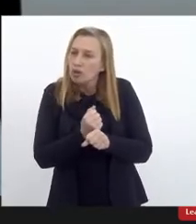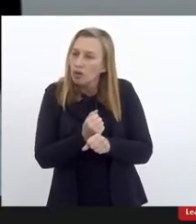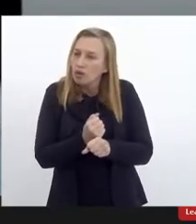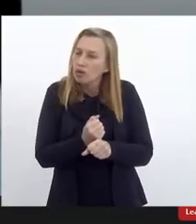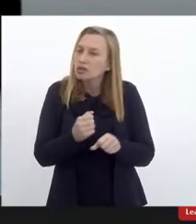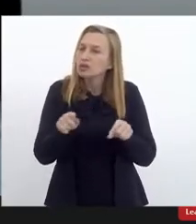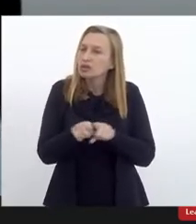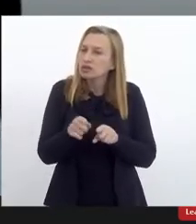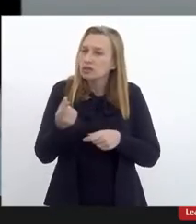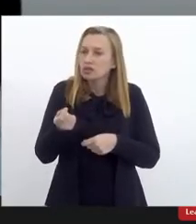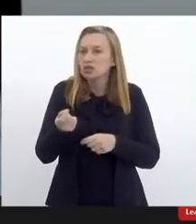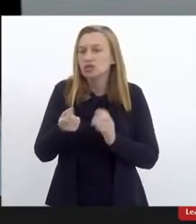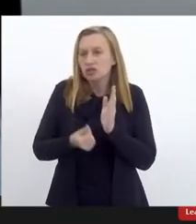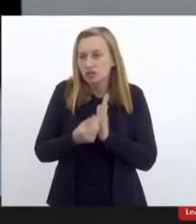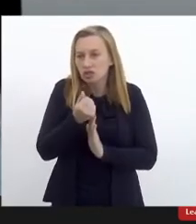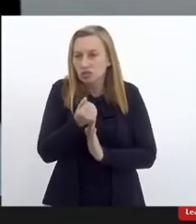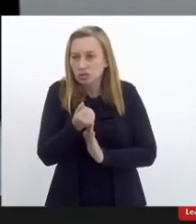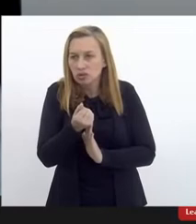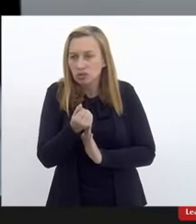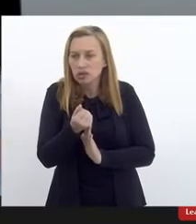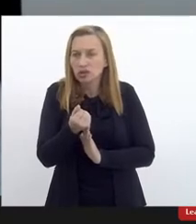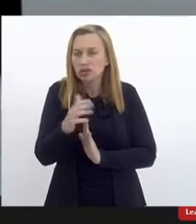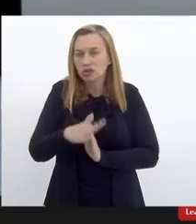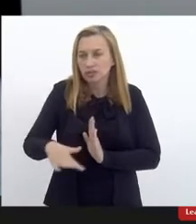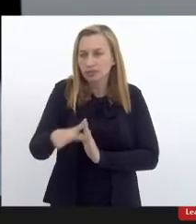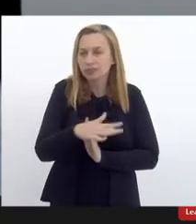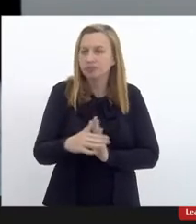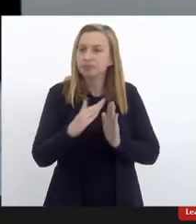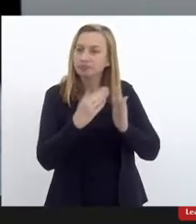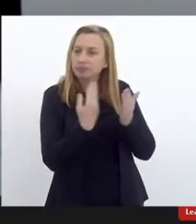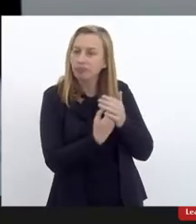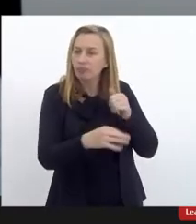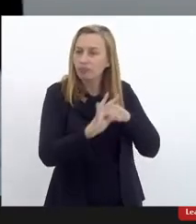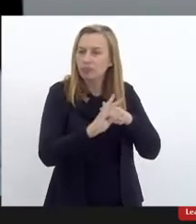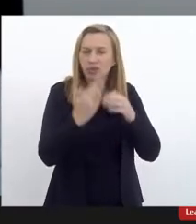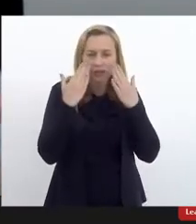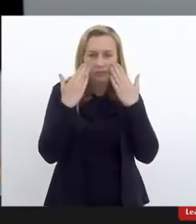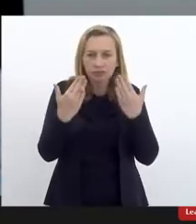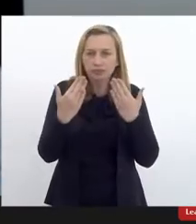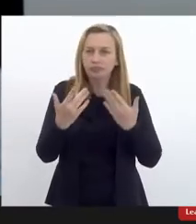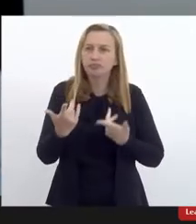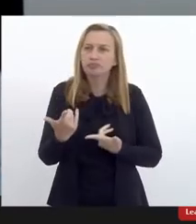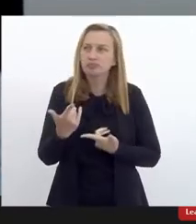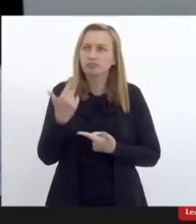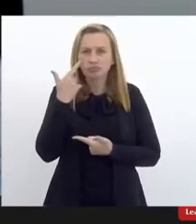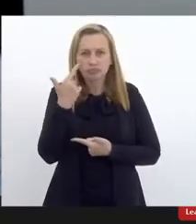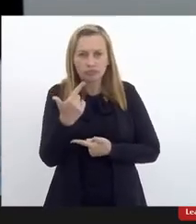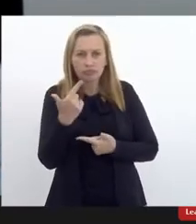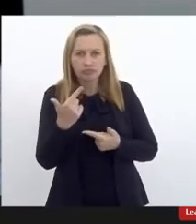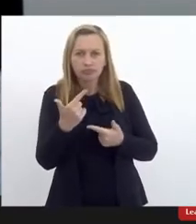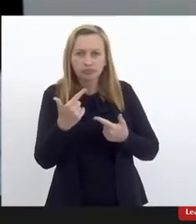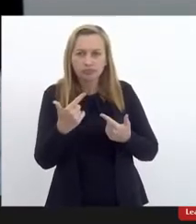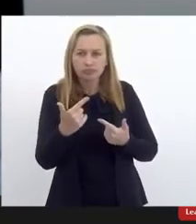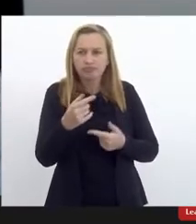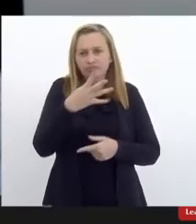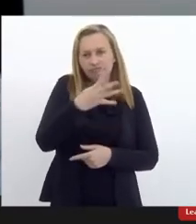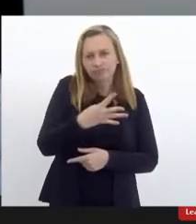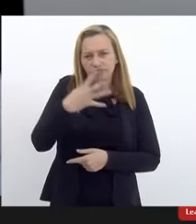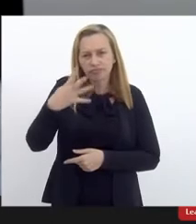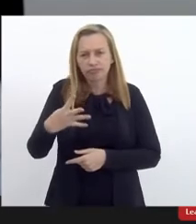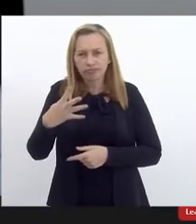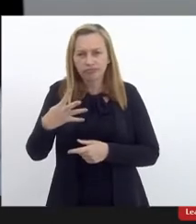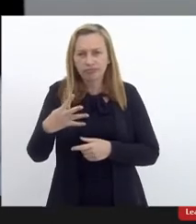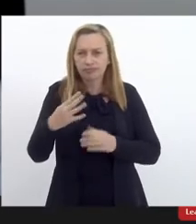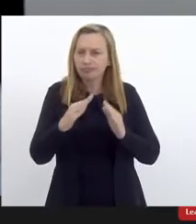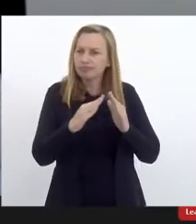de investimentos e manutenção nas unidades da FAETEC, houve uma apresentação aqui no slide, salvo engano, você apresentou cerca de 44 unidades